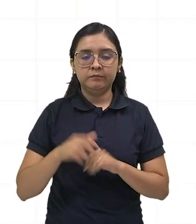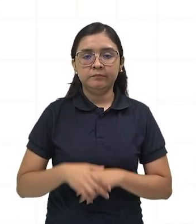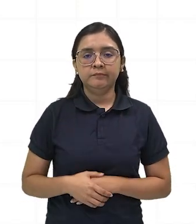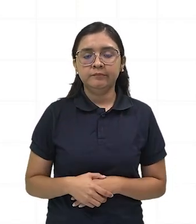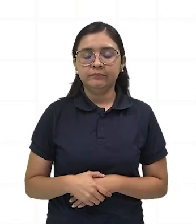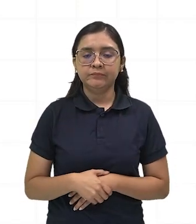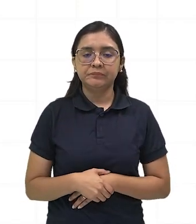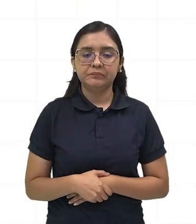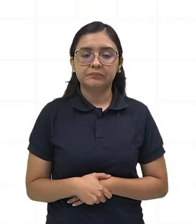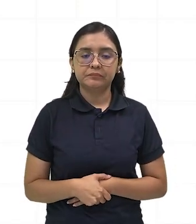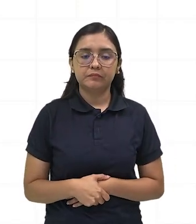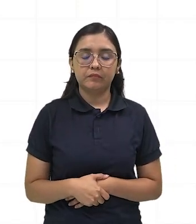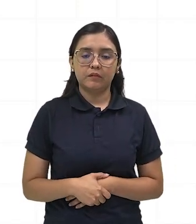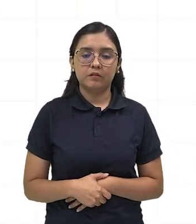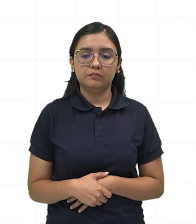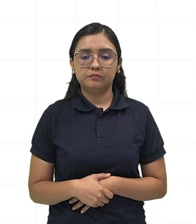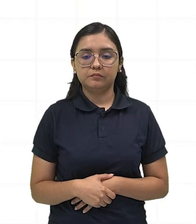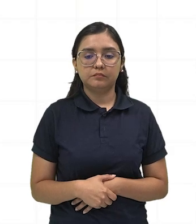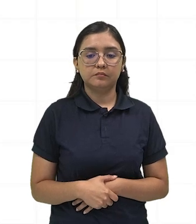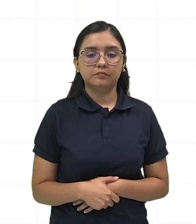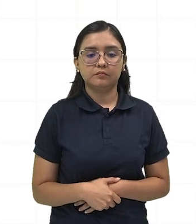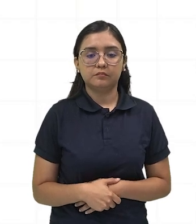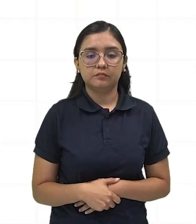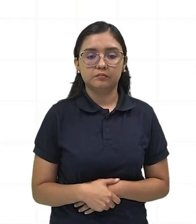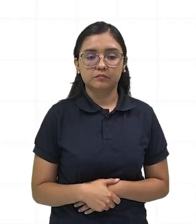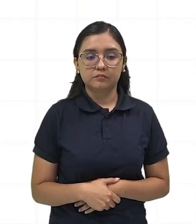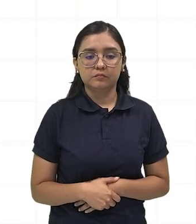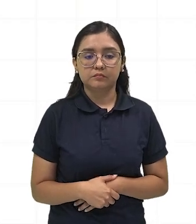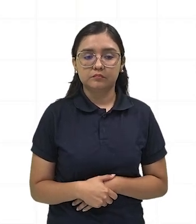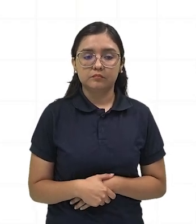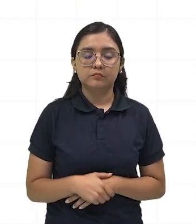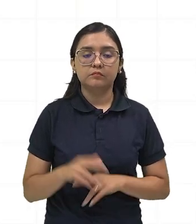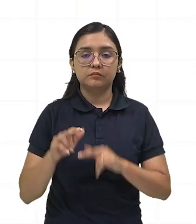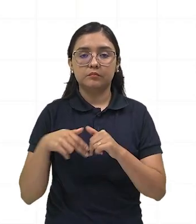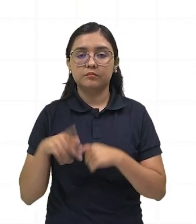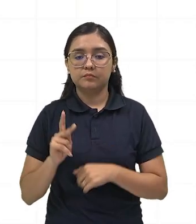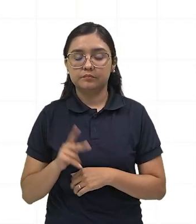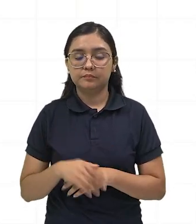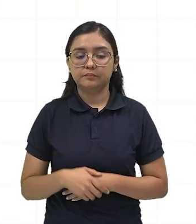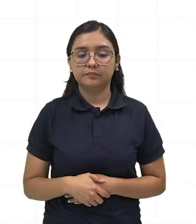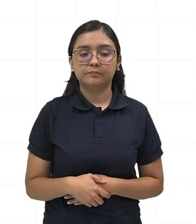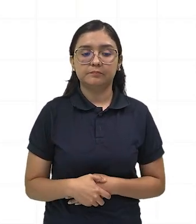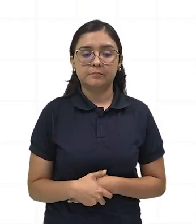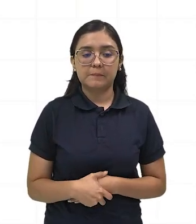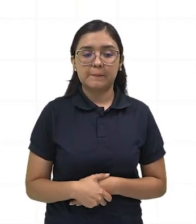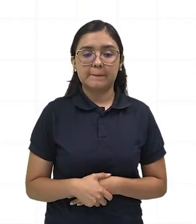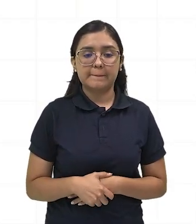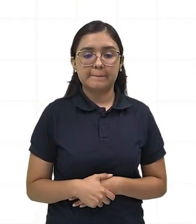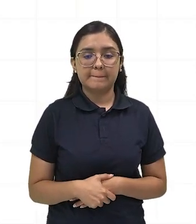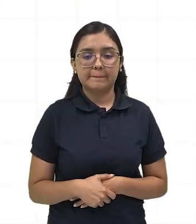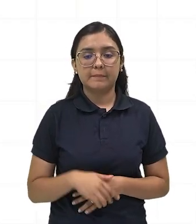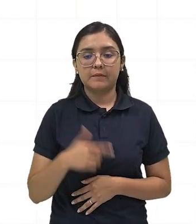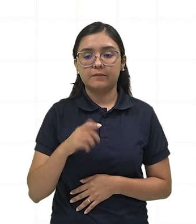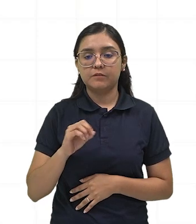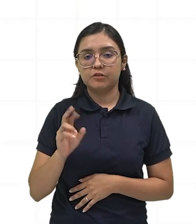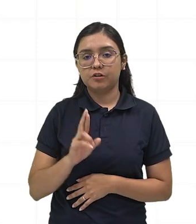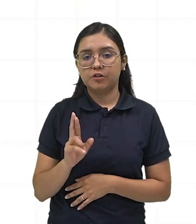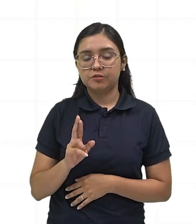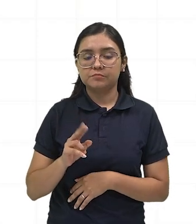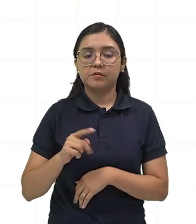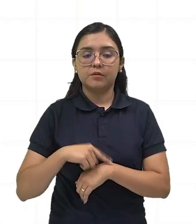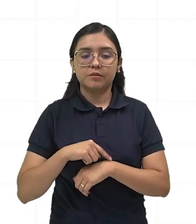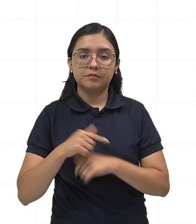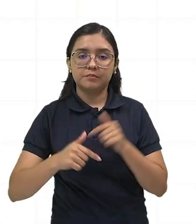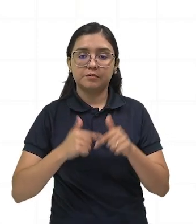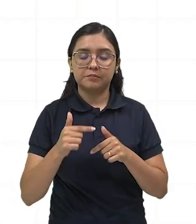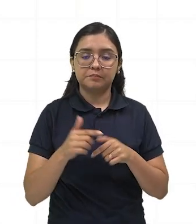dele. Por causa da nossa constante de proporcionalidade, que é os R$ 20 por hora. Tá? Então,